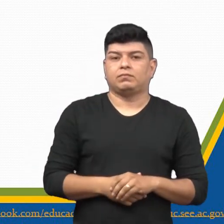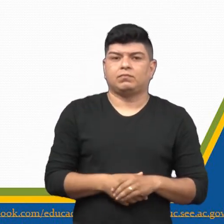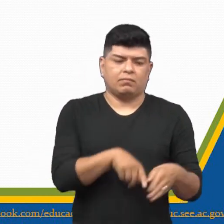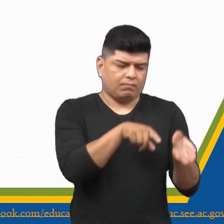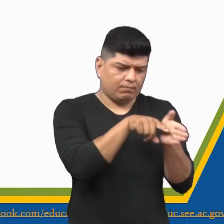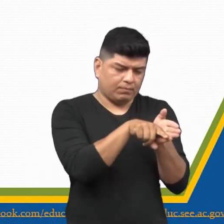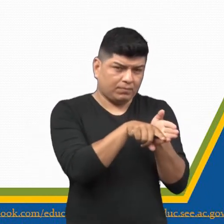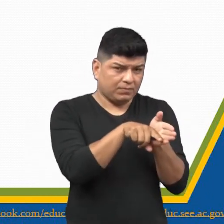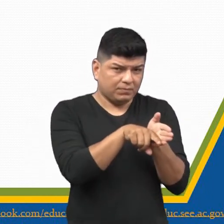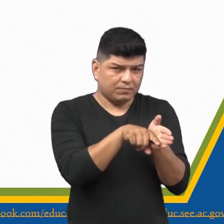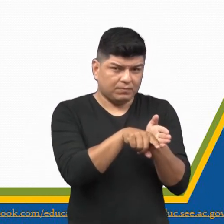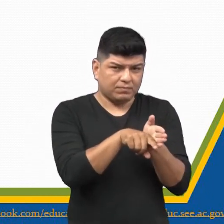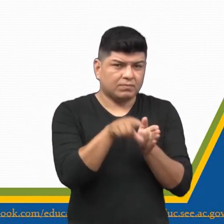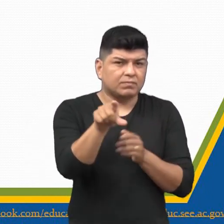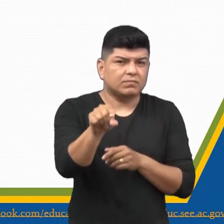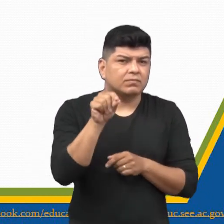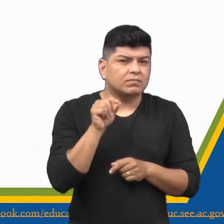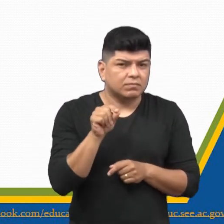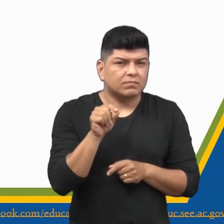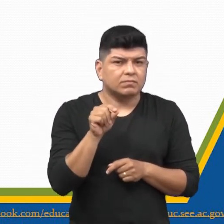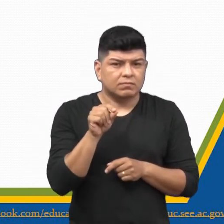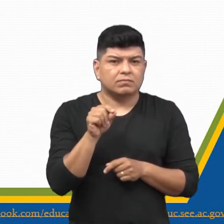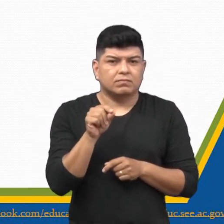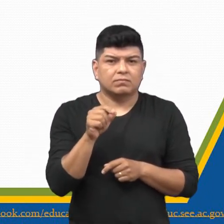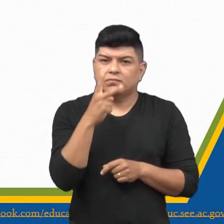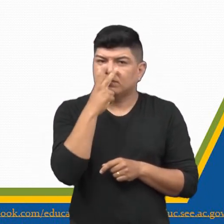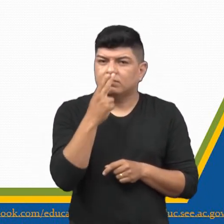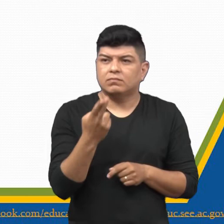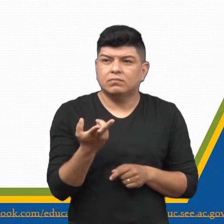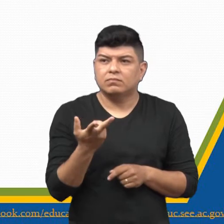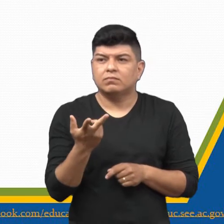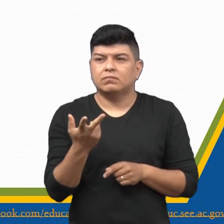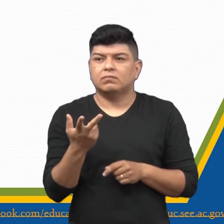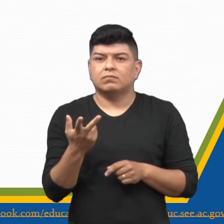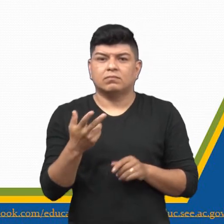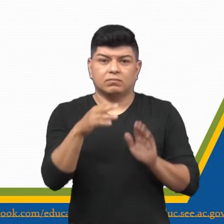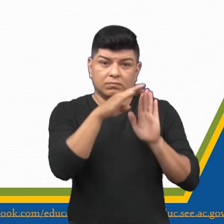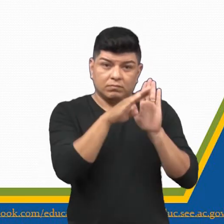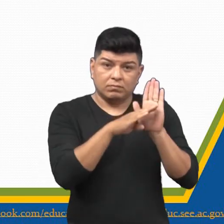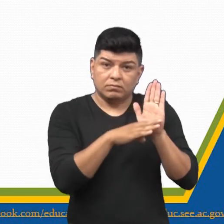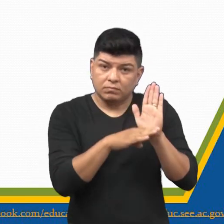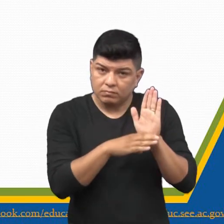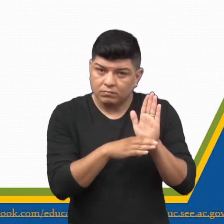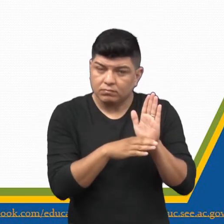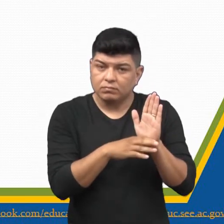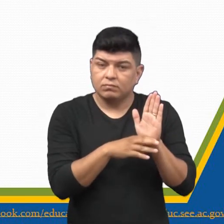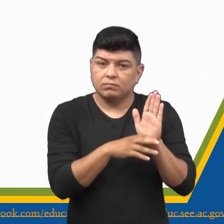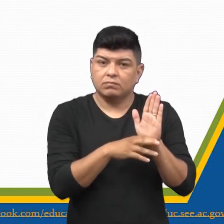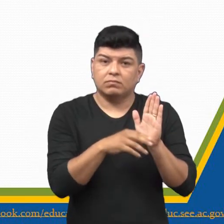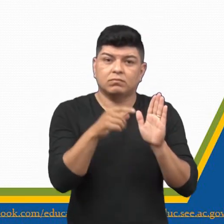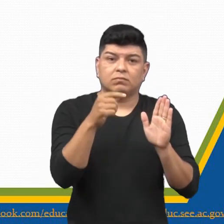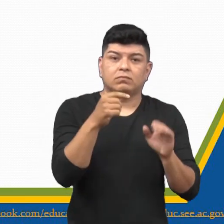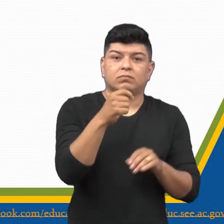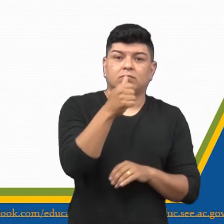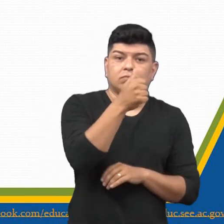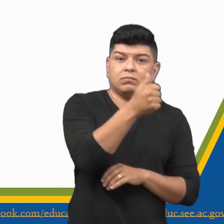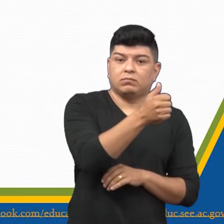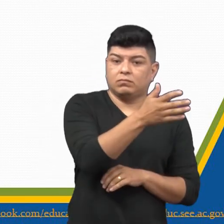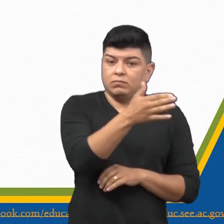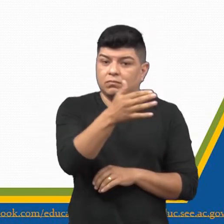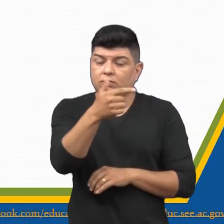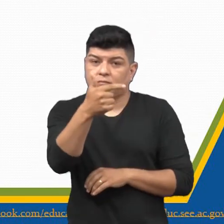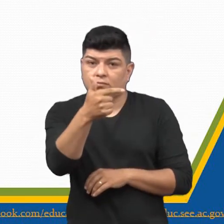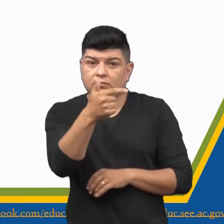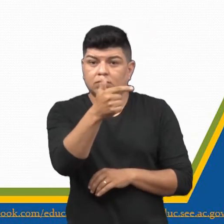Analise-o. A opção aqui aparece a correspondência das etapas numeradas de 1 para 2,